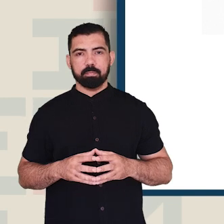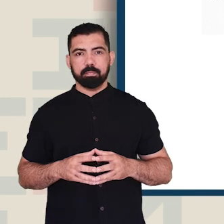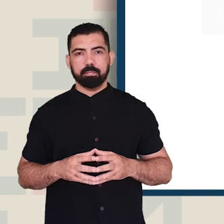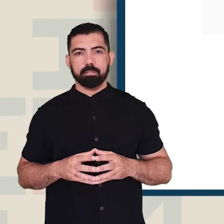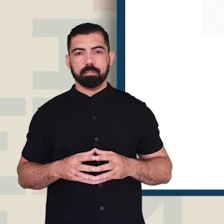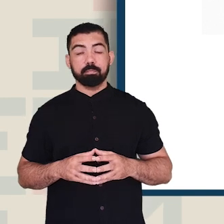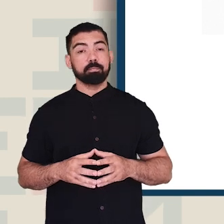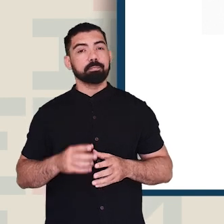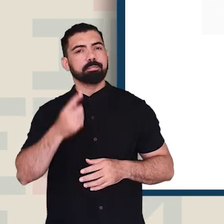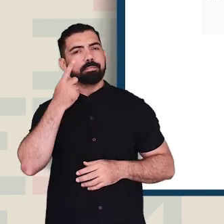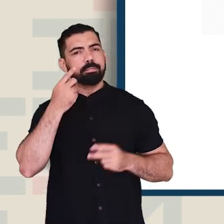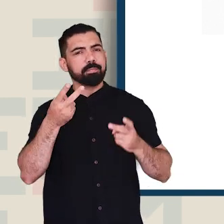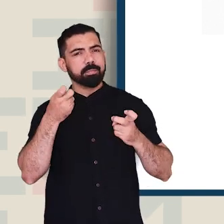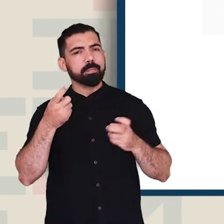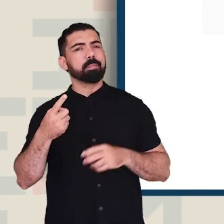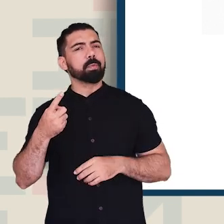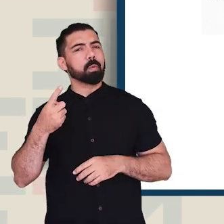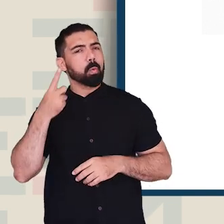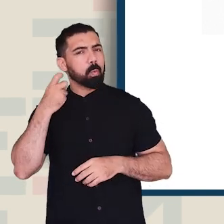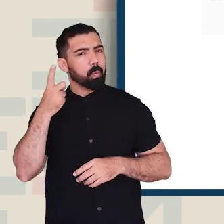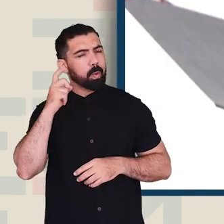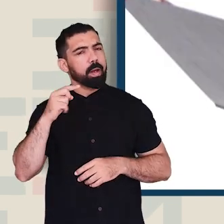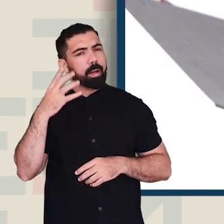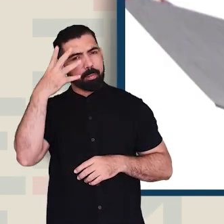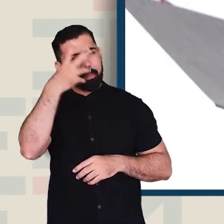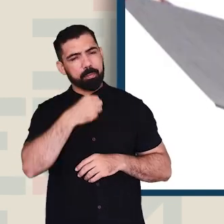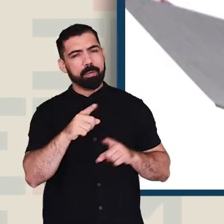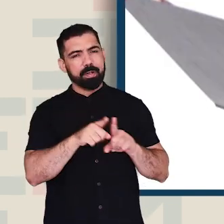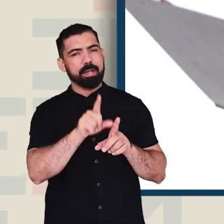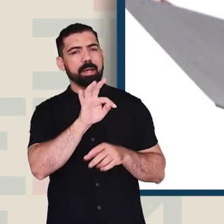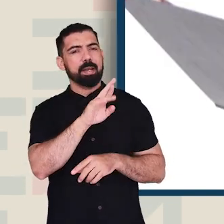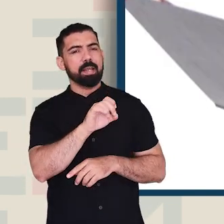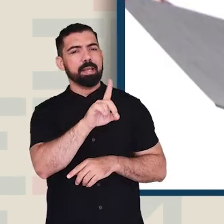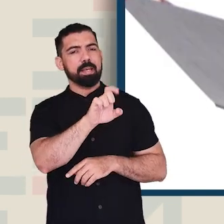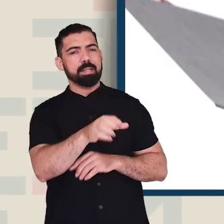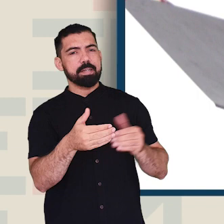Tá? Então você vê que a sonoridade é muito bonita das tríades abertas.